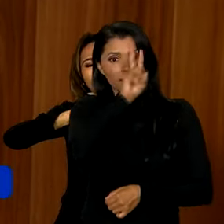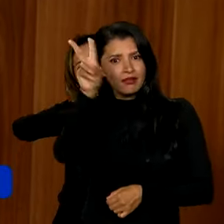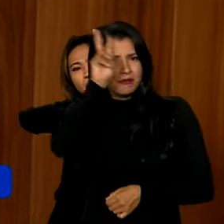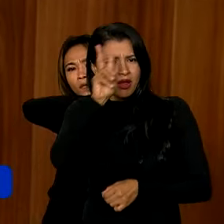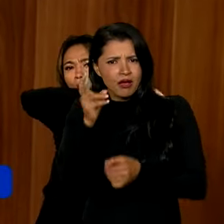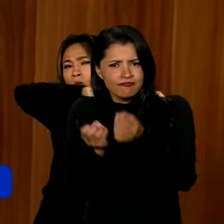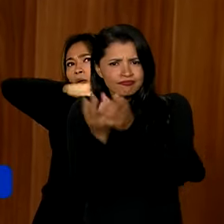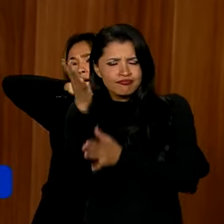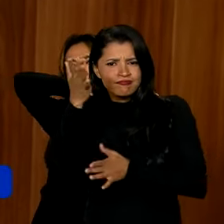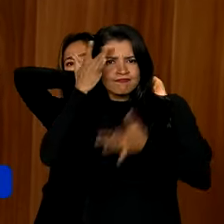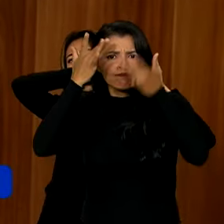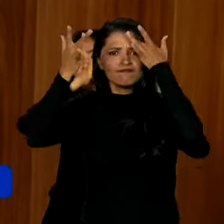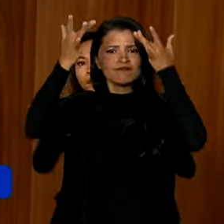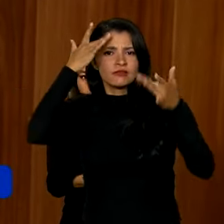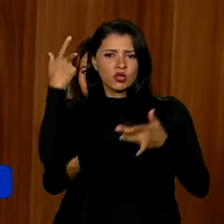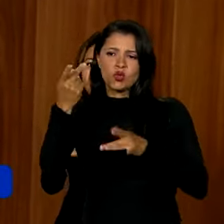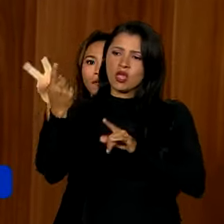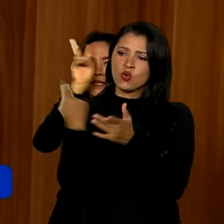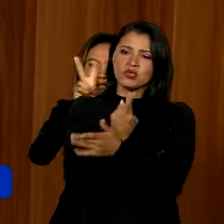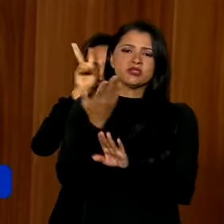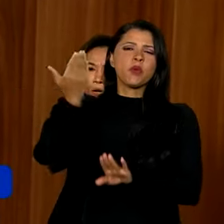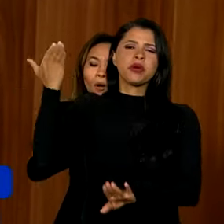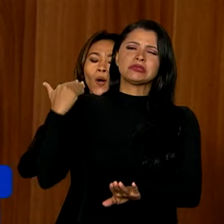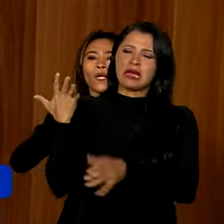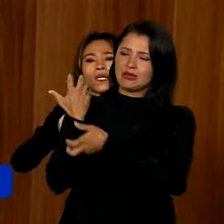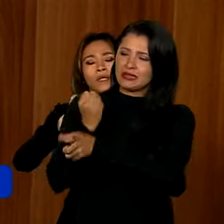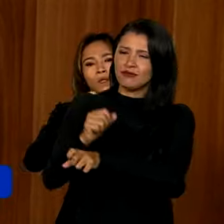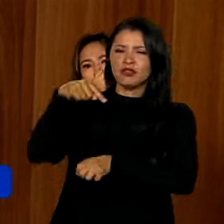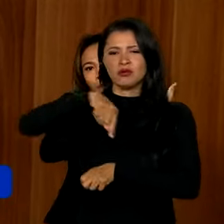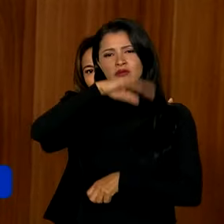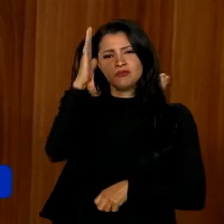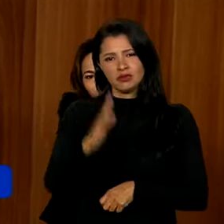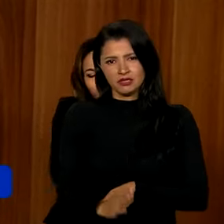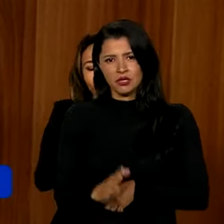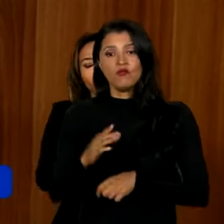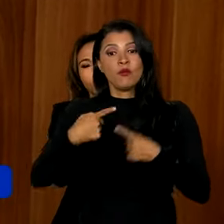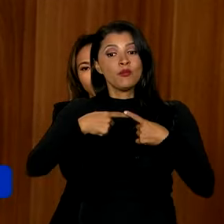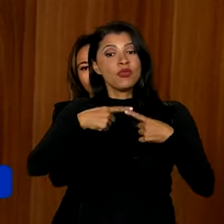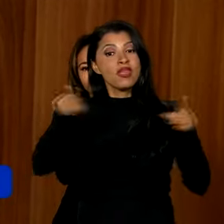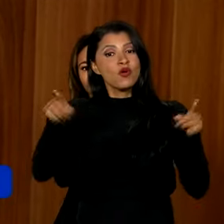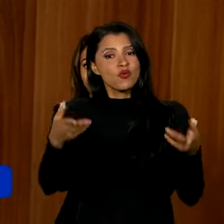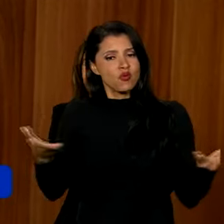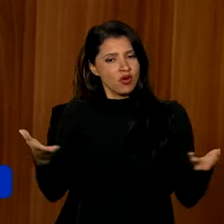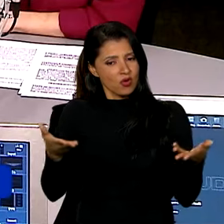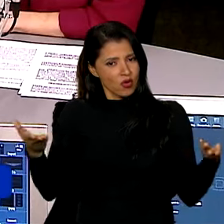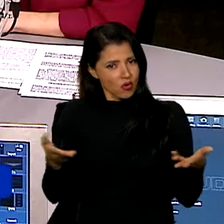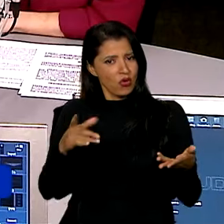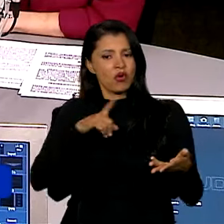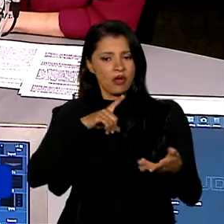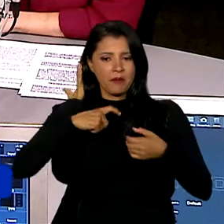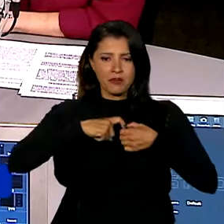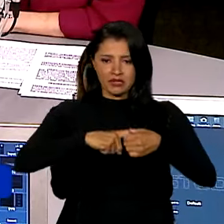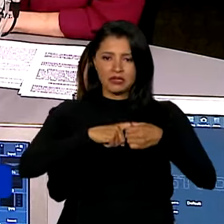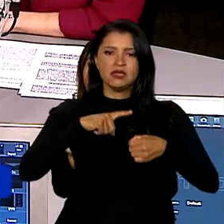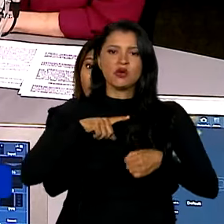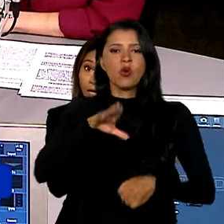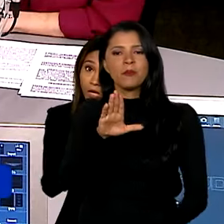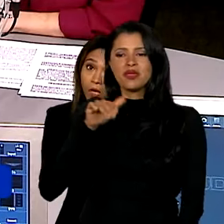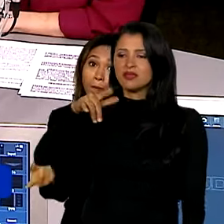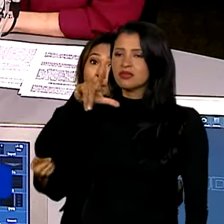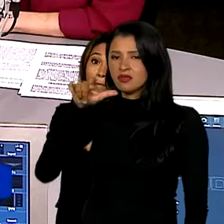reconstrução da memória do passado, da escravidão no Brasil. Nós vamos inaugurar, com uma parceria que nós temos com o